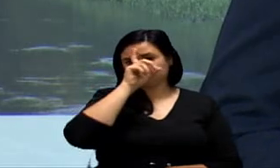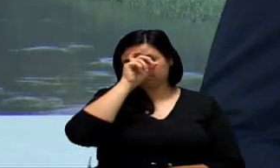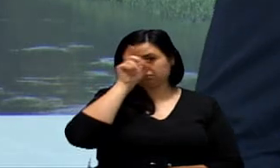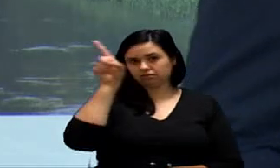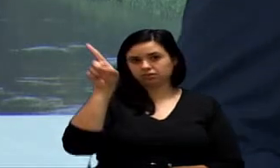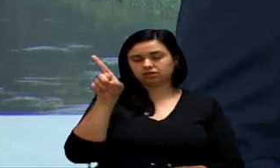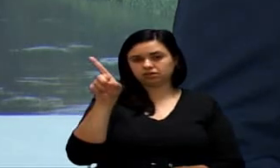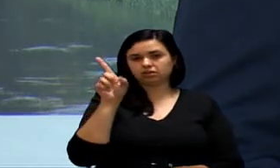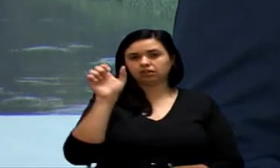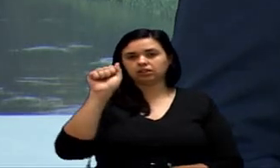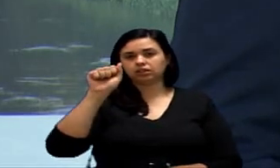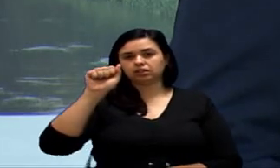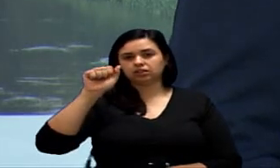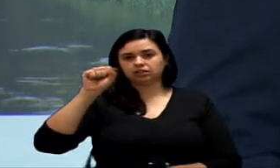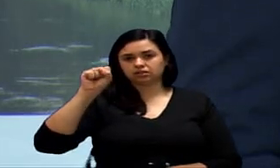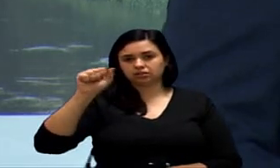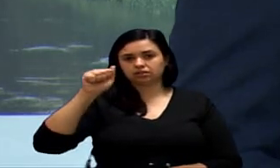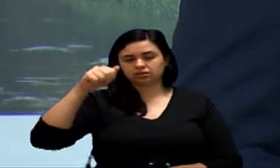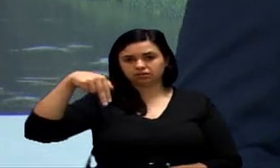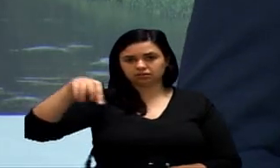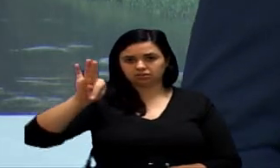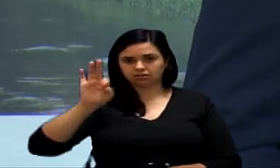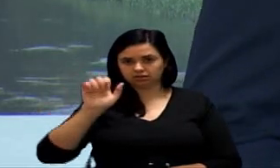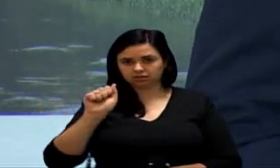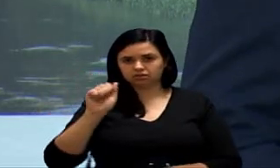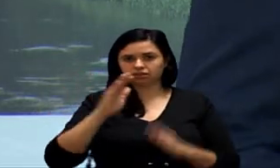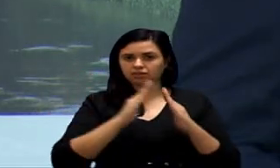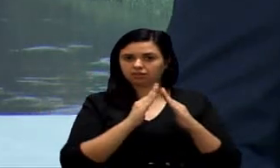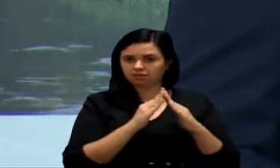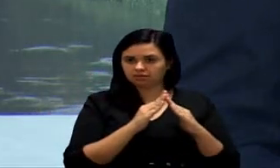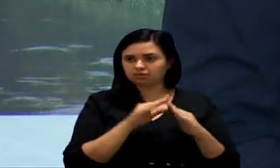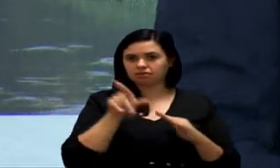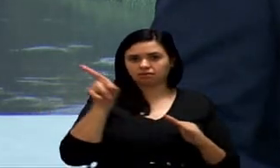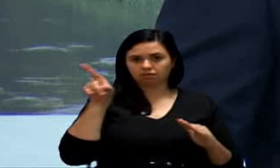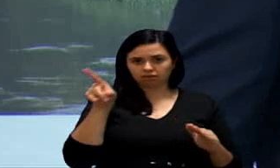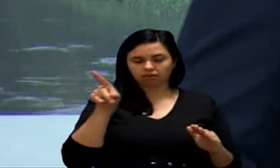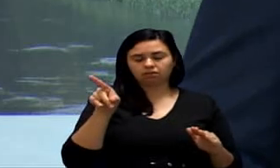que vai ver um parente ali brasileiro, de chinelo de dedo ali. Vossa Excelência é um